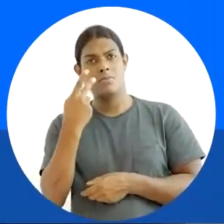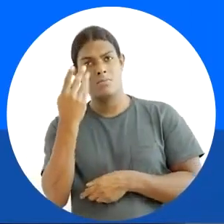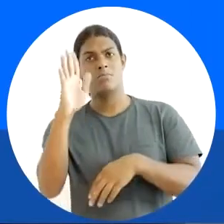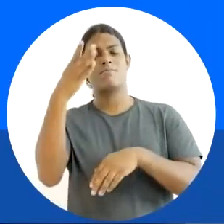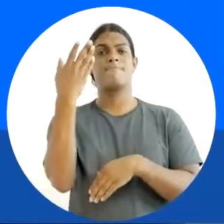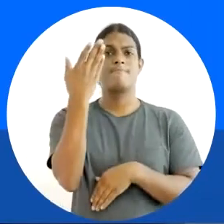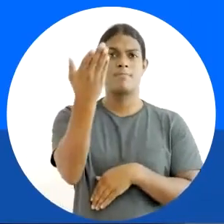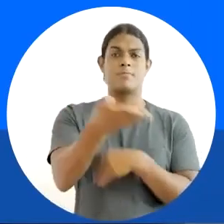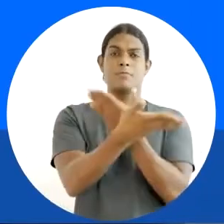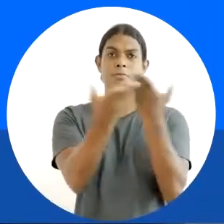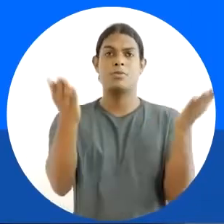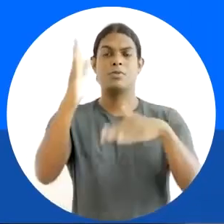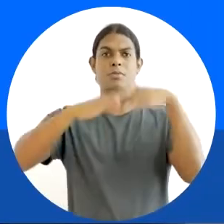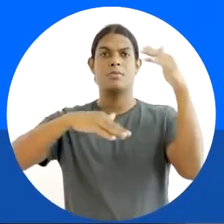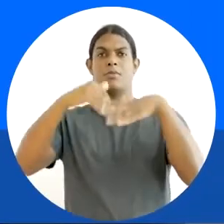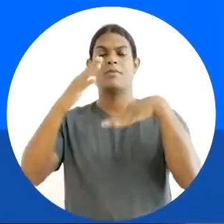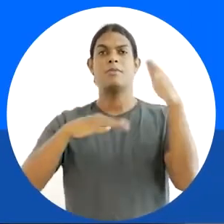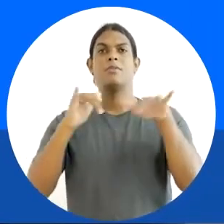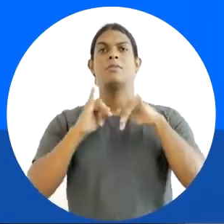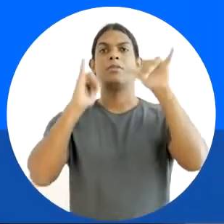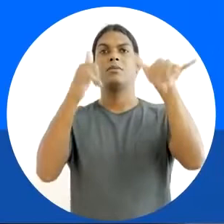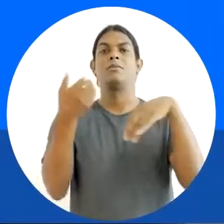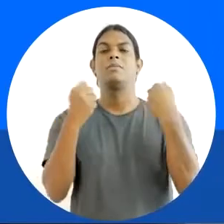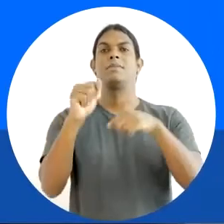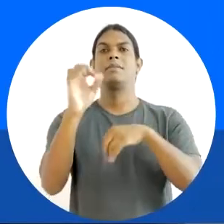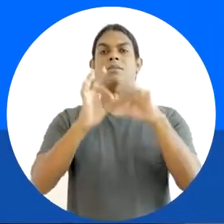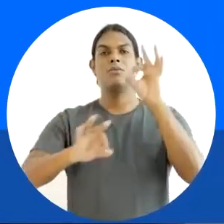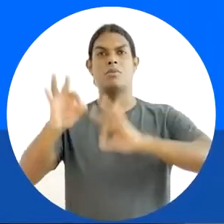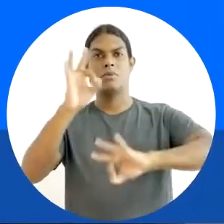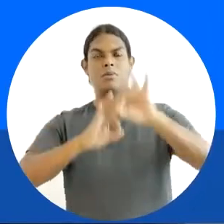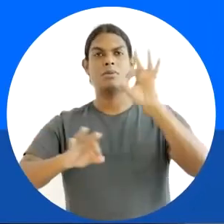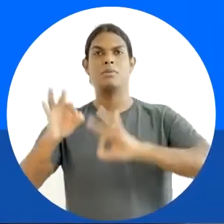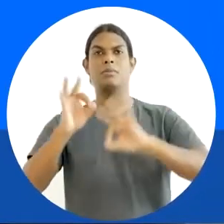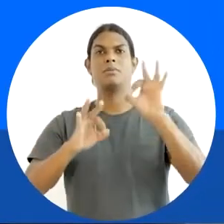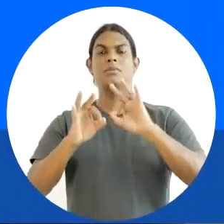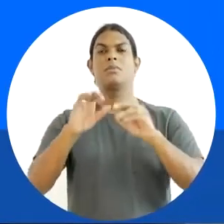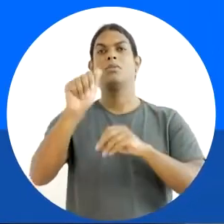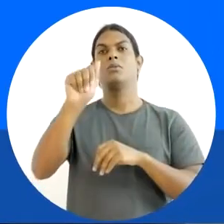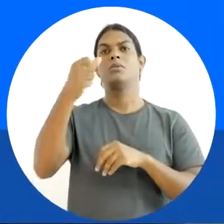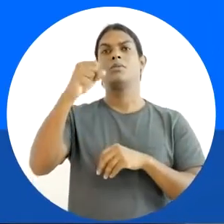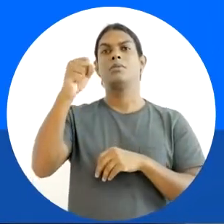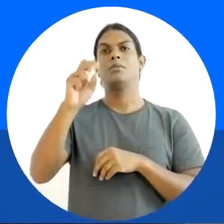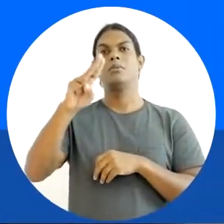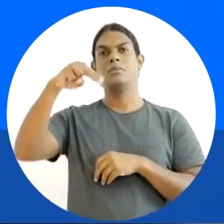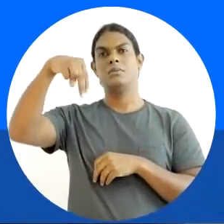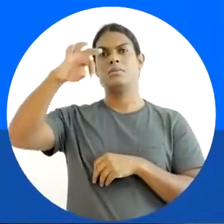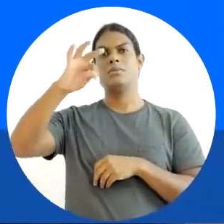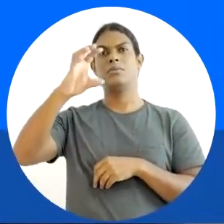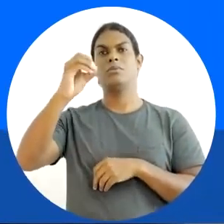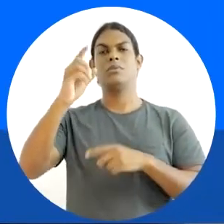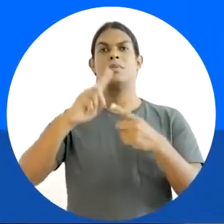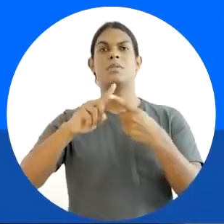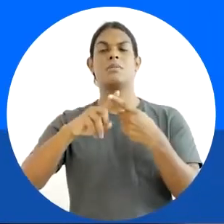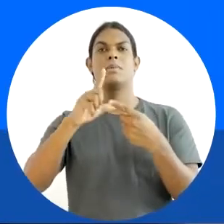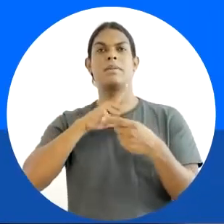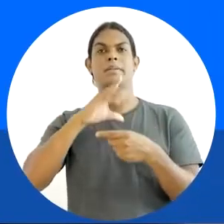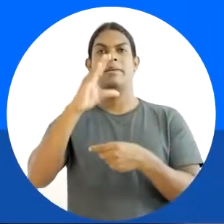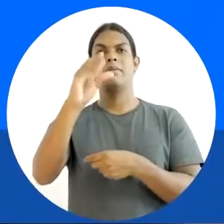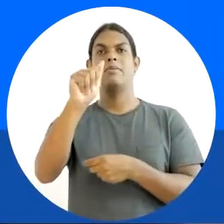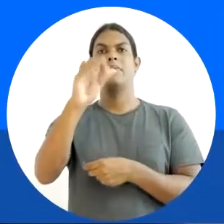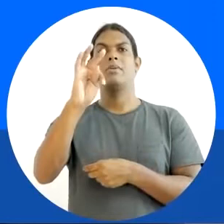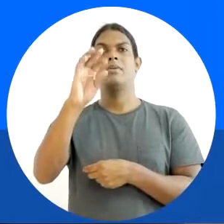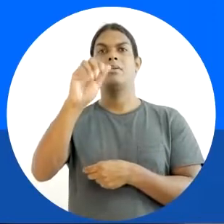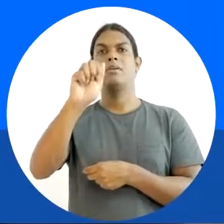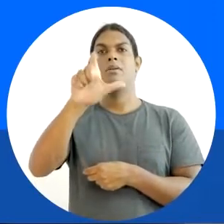um controle de autoridade. O de assunto também segue um catálogo já uniformizado de